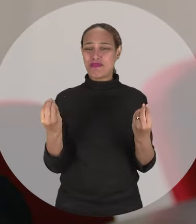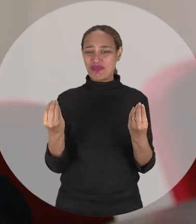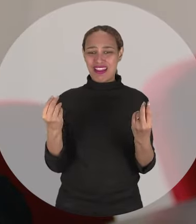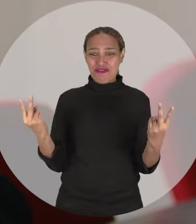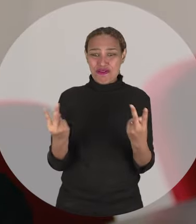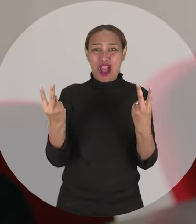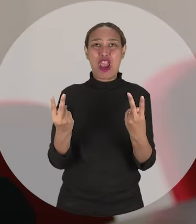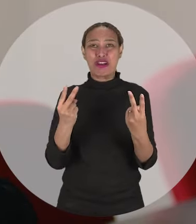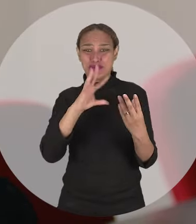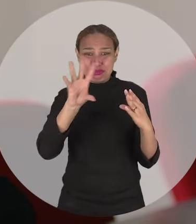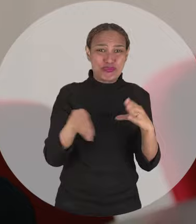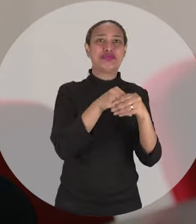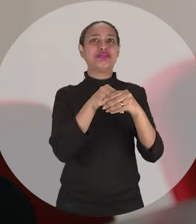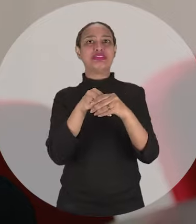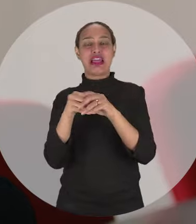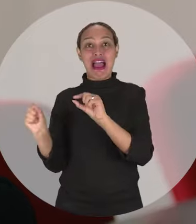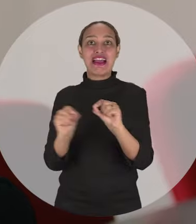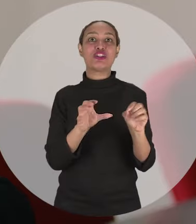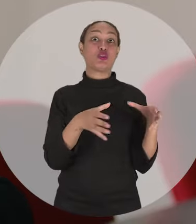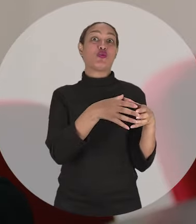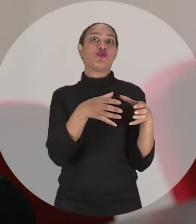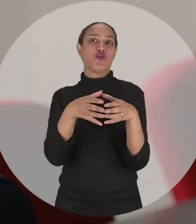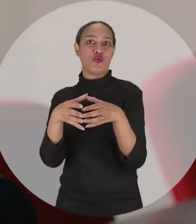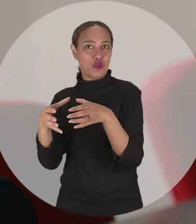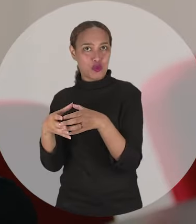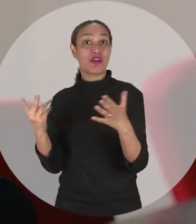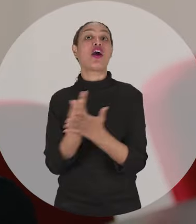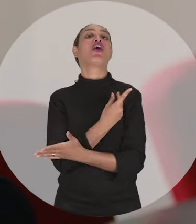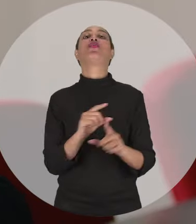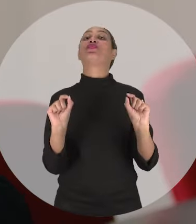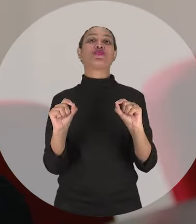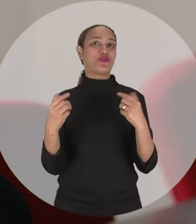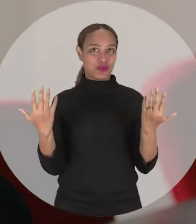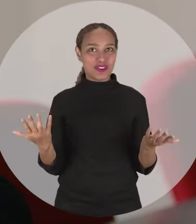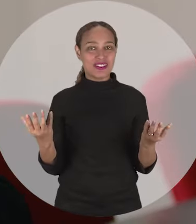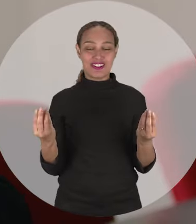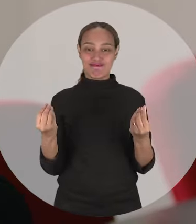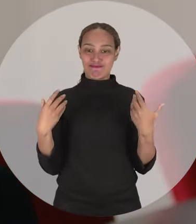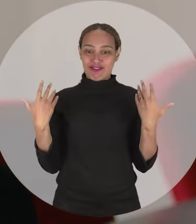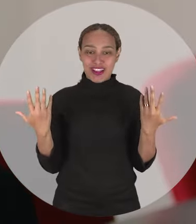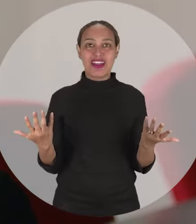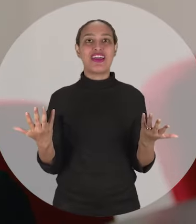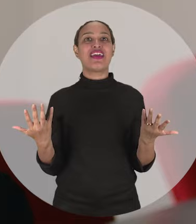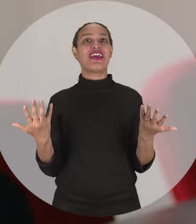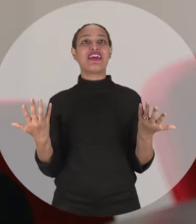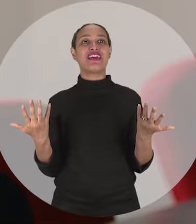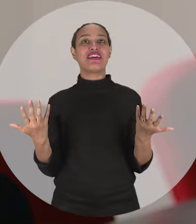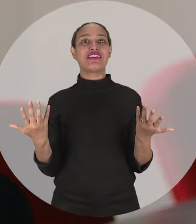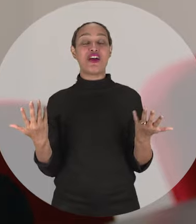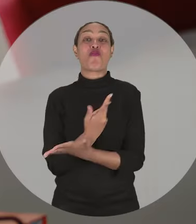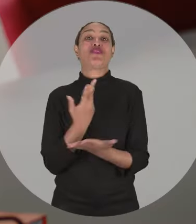valores atribuídos a essas populações que levam a acontecer